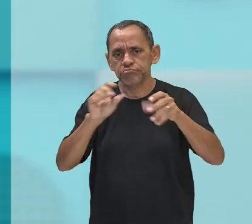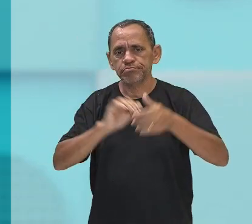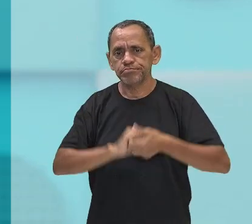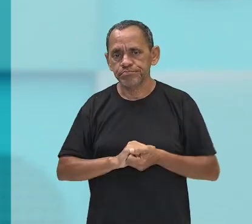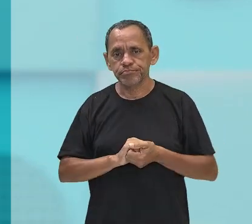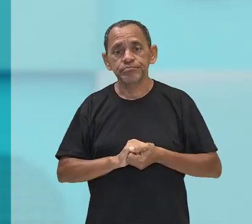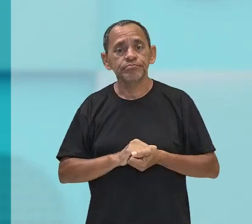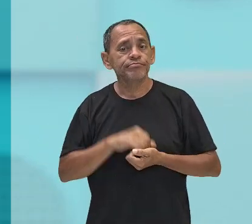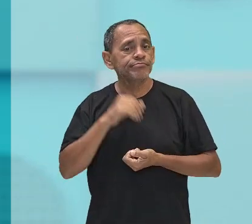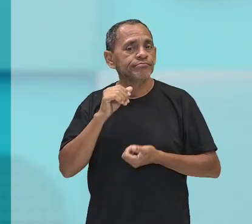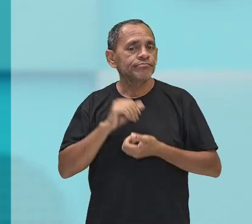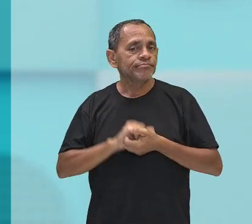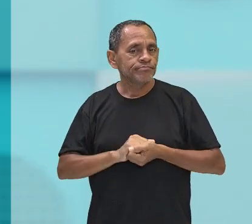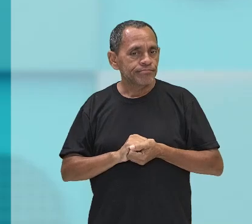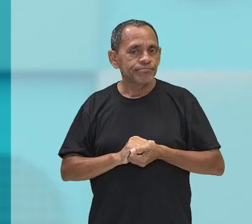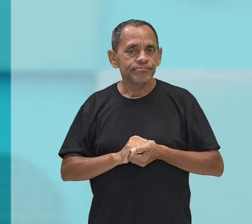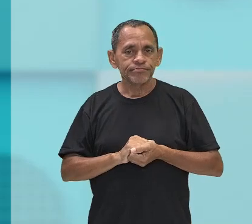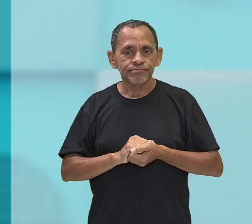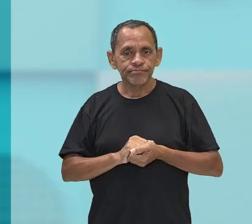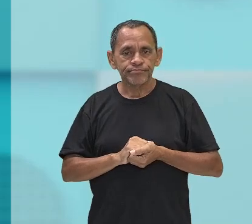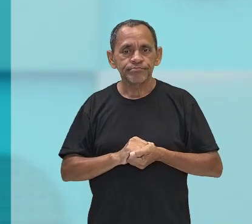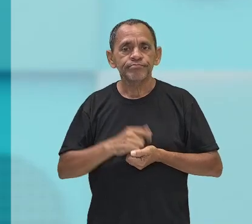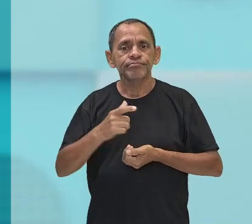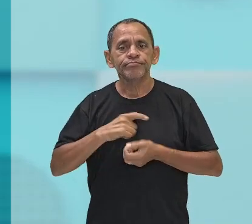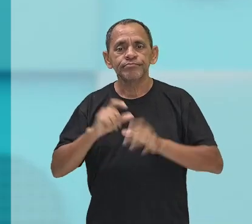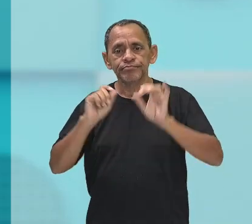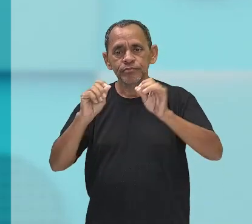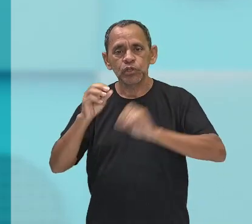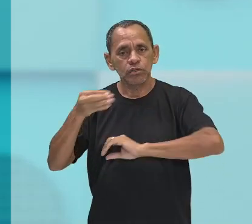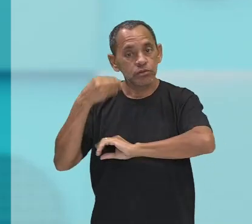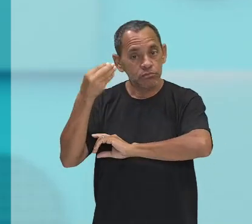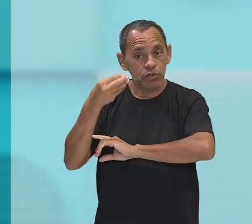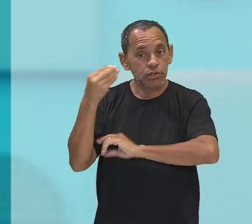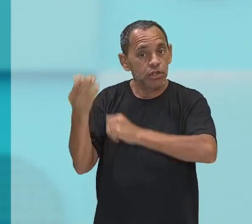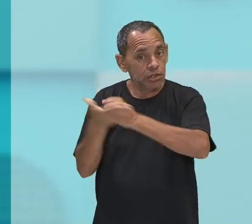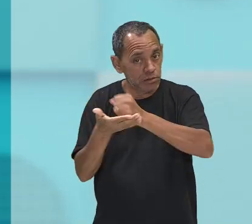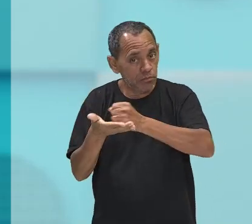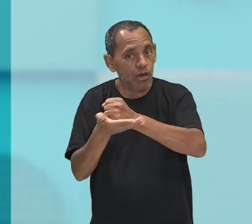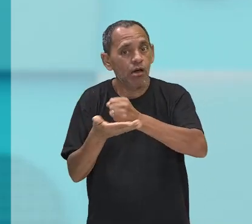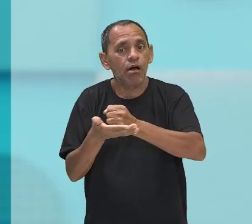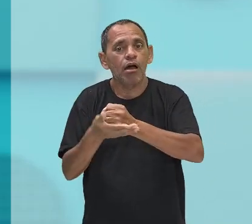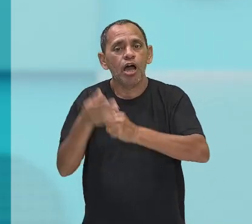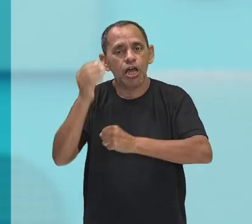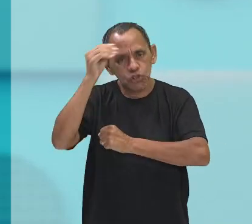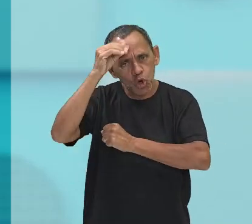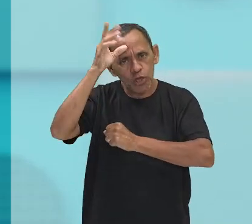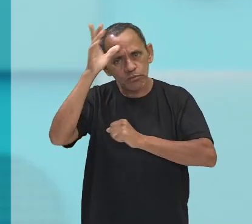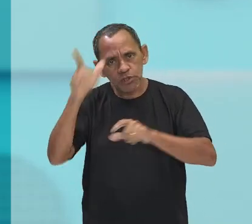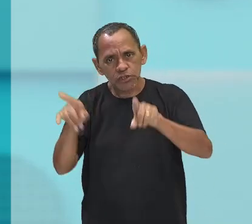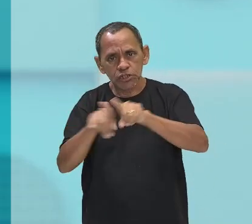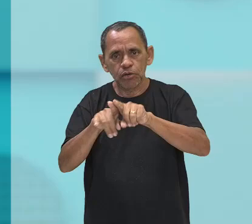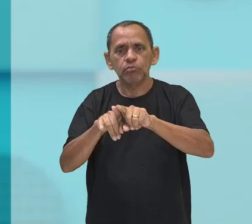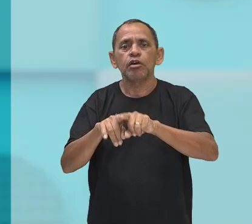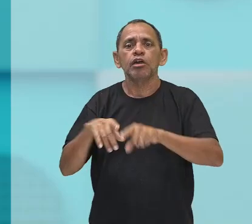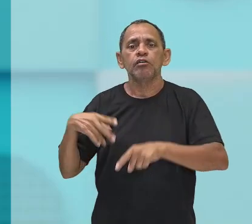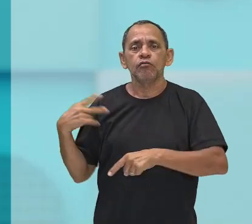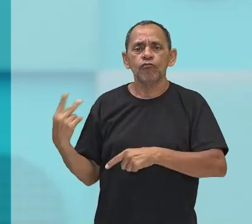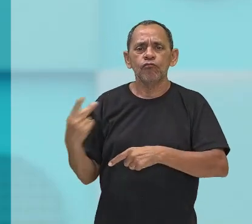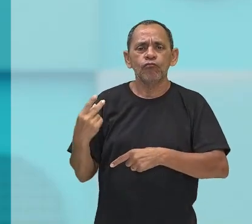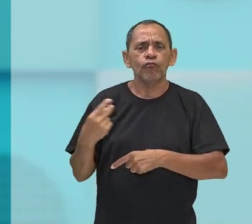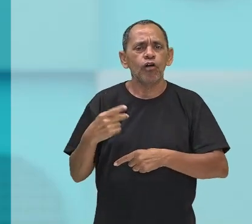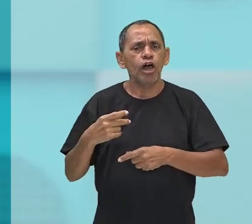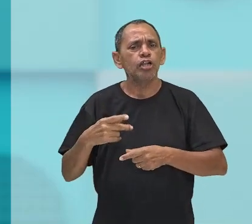vamos, essa opinião ela sempre vai estar baseada nas experiências, né, nos conhecimentos, nos valores, nas